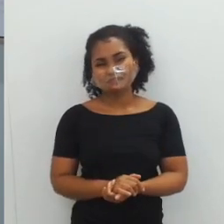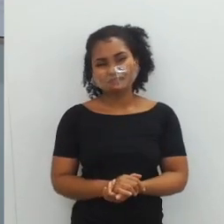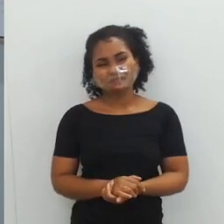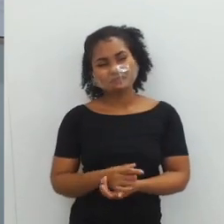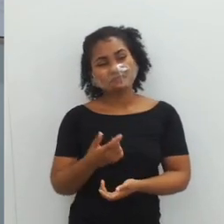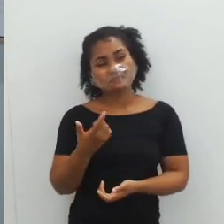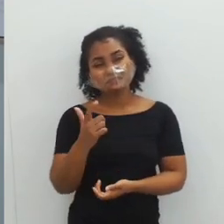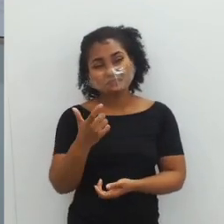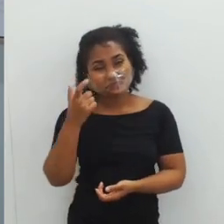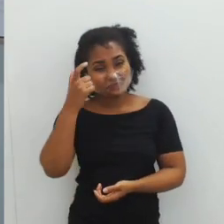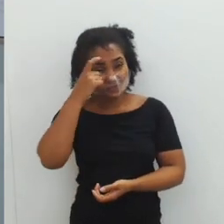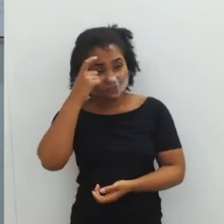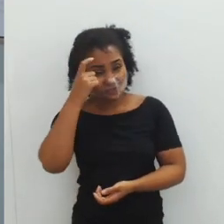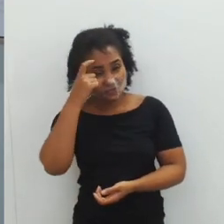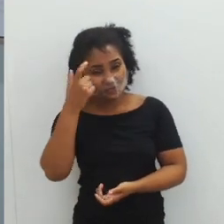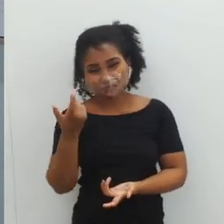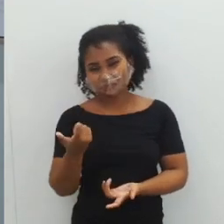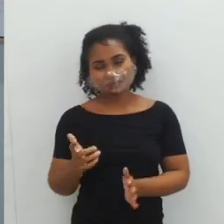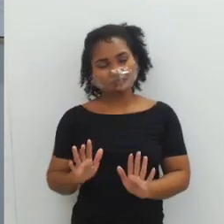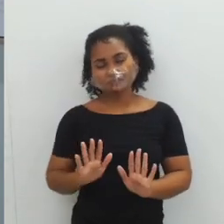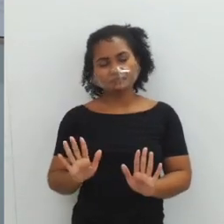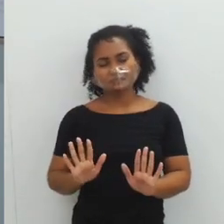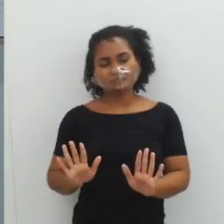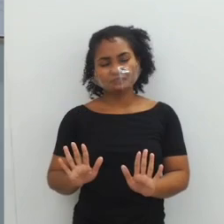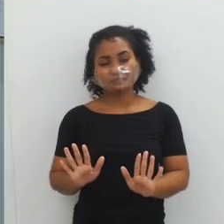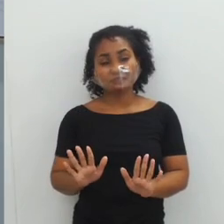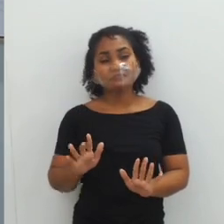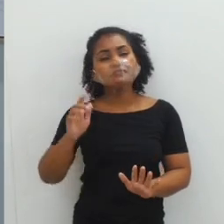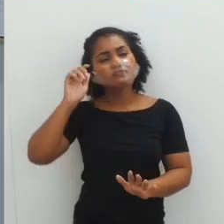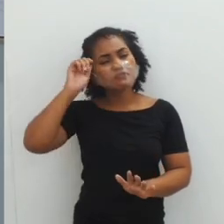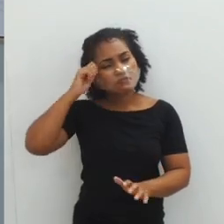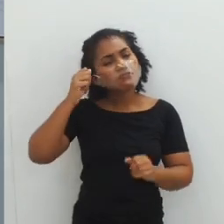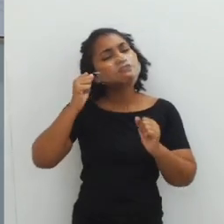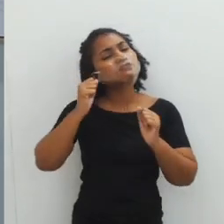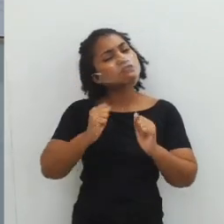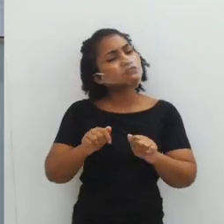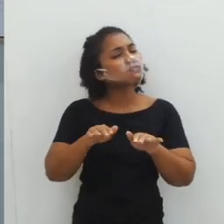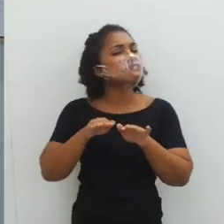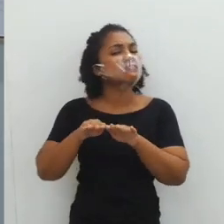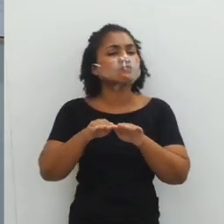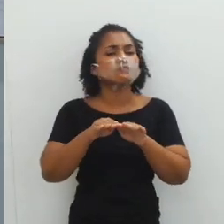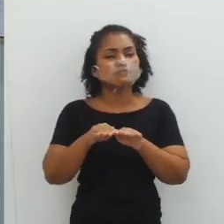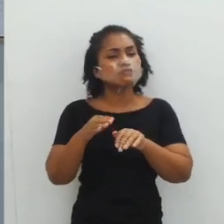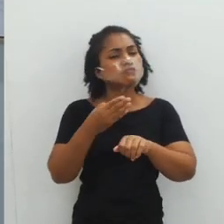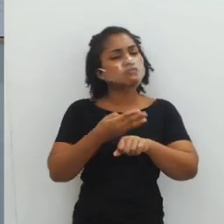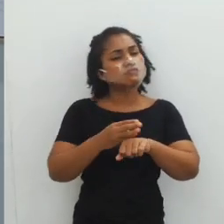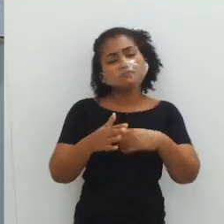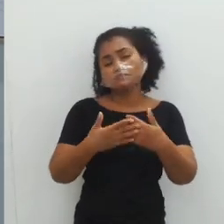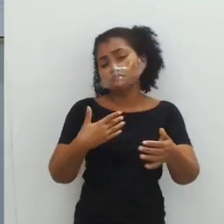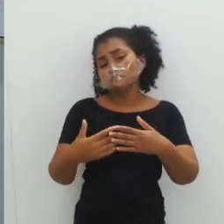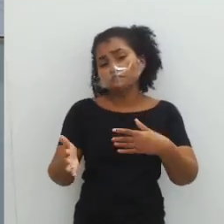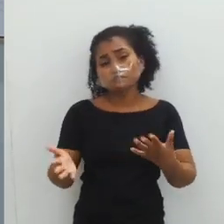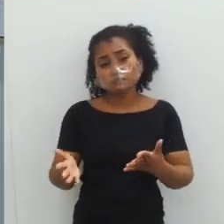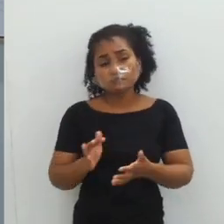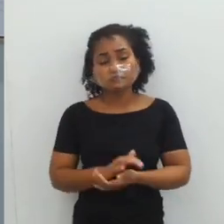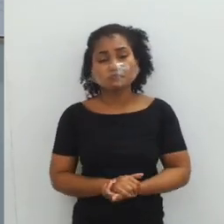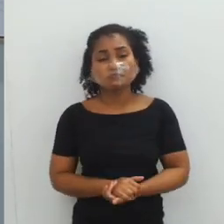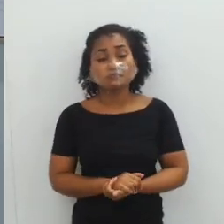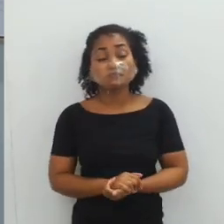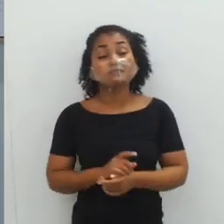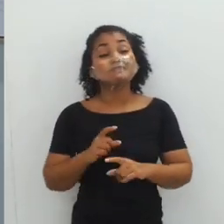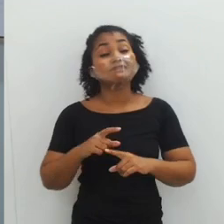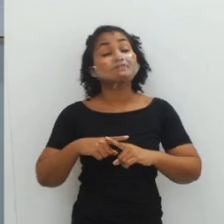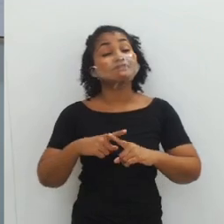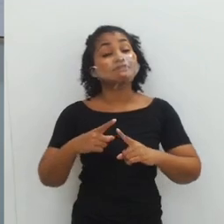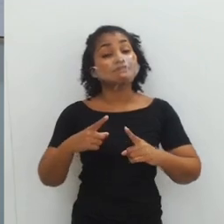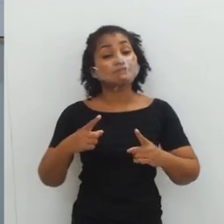tenho capacidade intelectual. O negro, ele tem tanta capacidade intelectual quanto qualquer um.